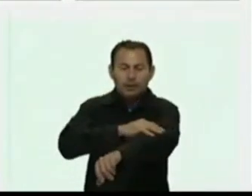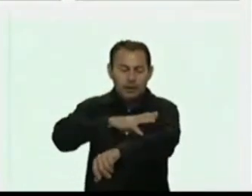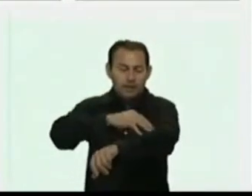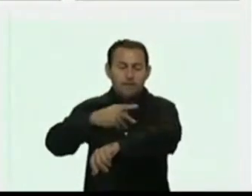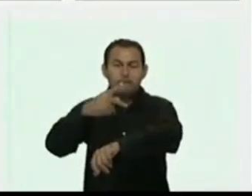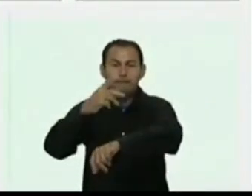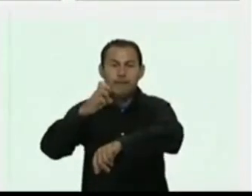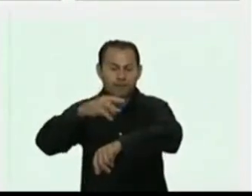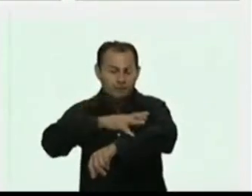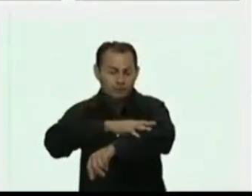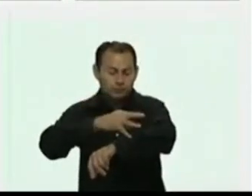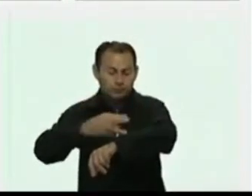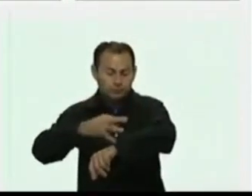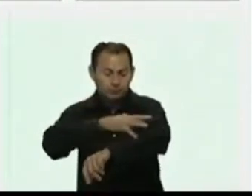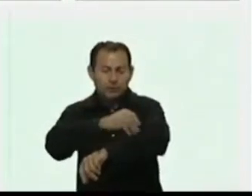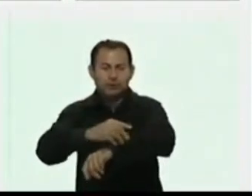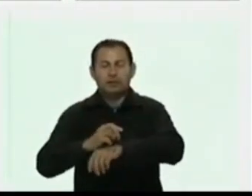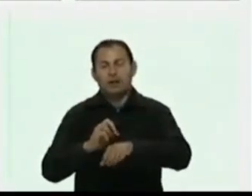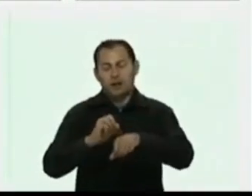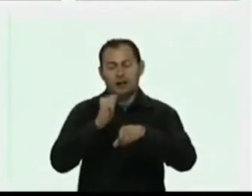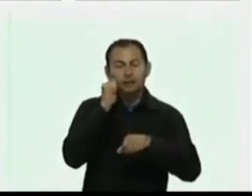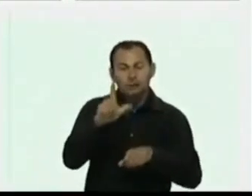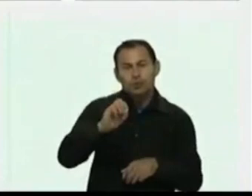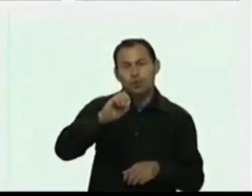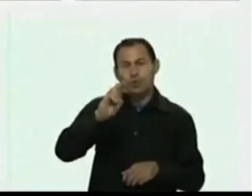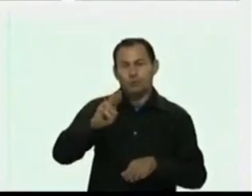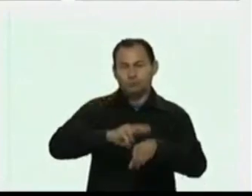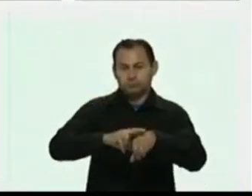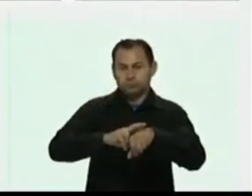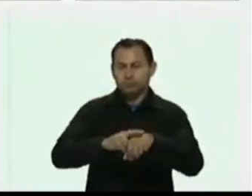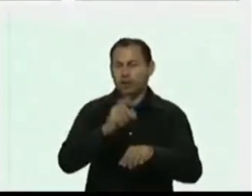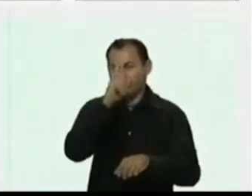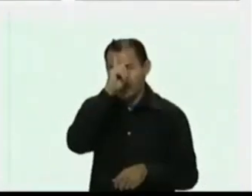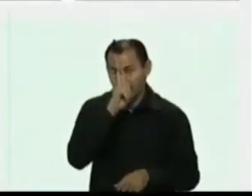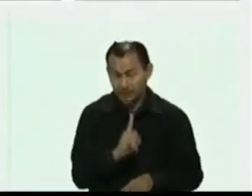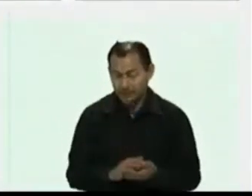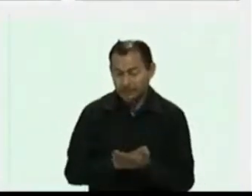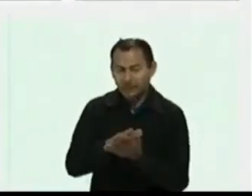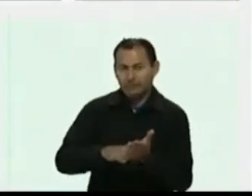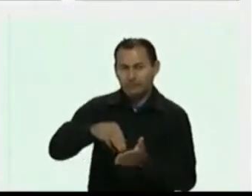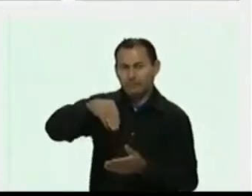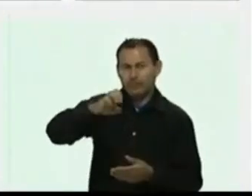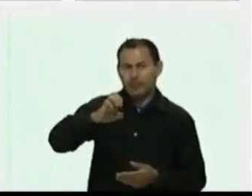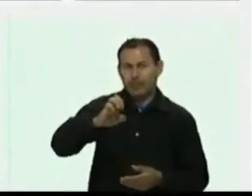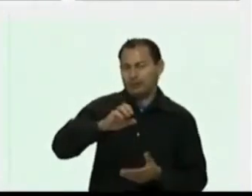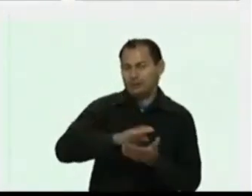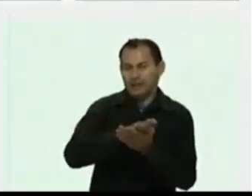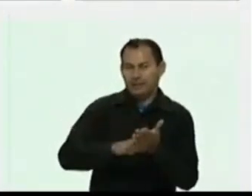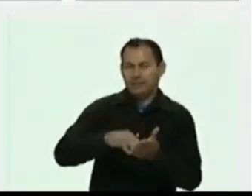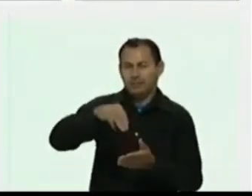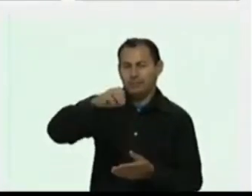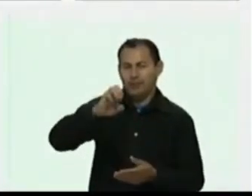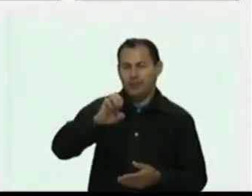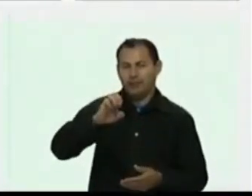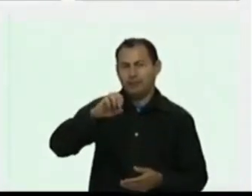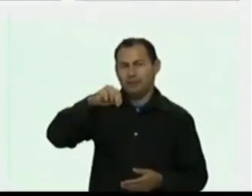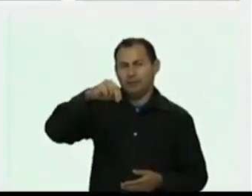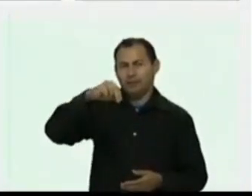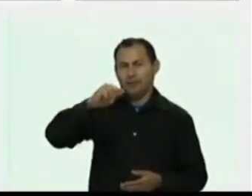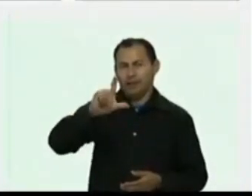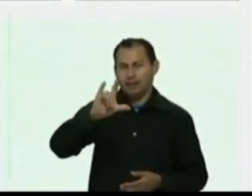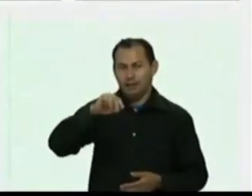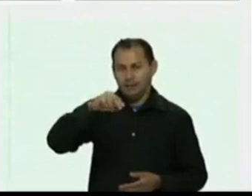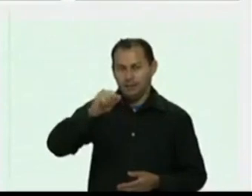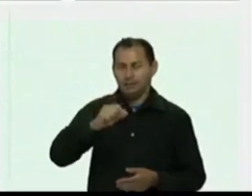roxa, e aí segue. Então, se você tem o pigmento amarelo sem a melanina, fica a pena amarela, e você tem a ausência das